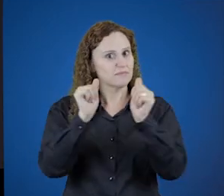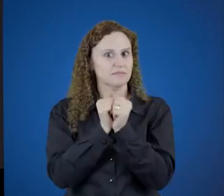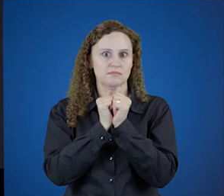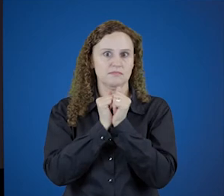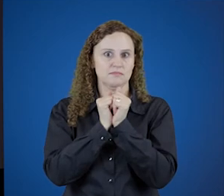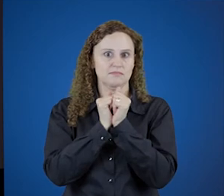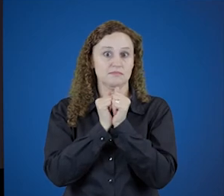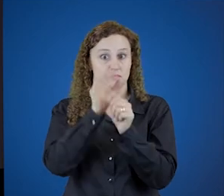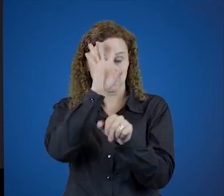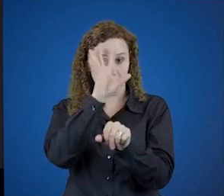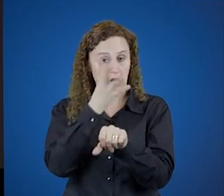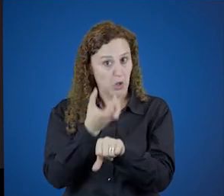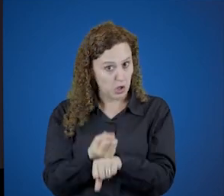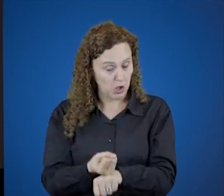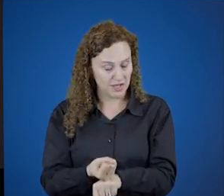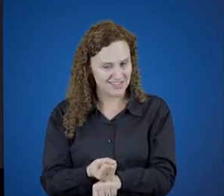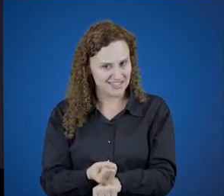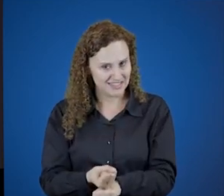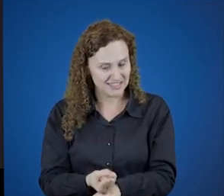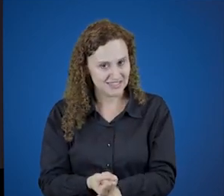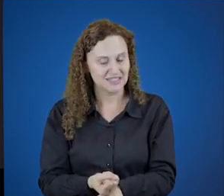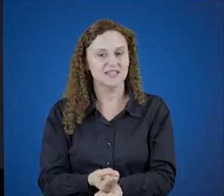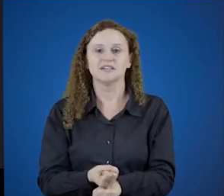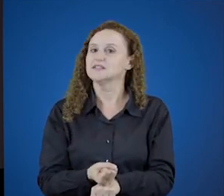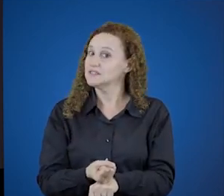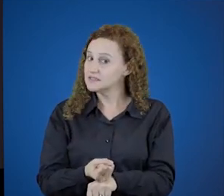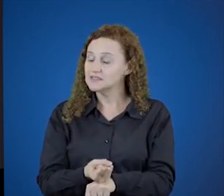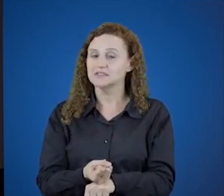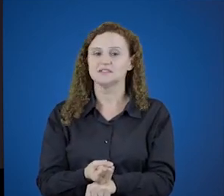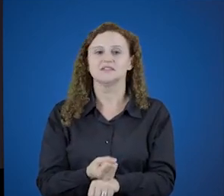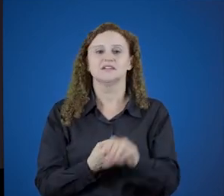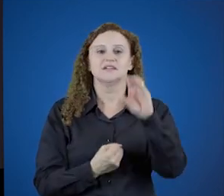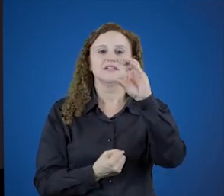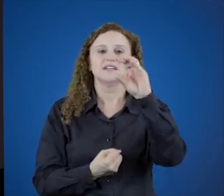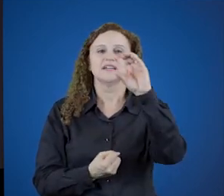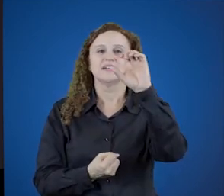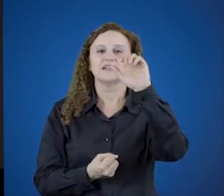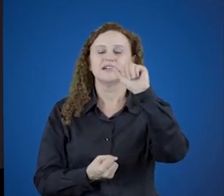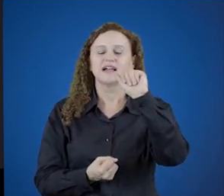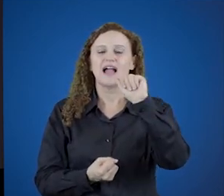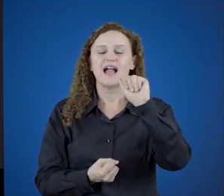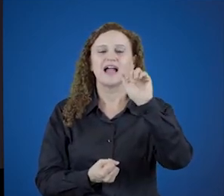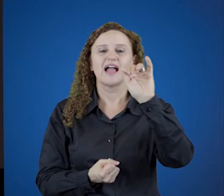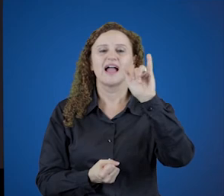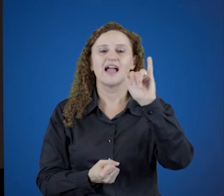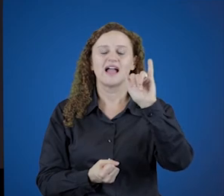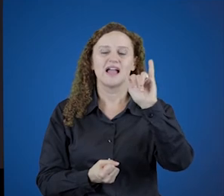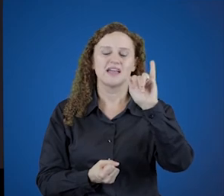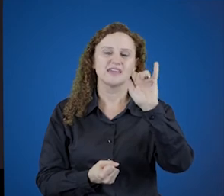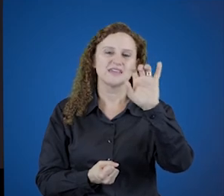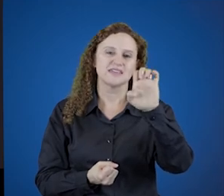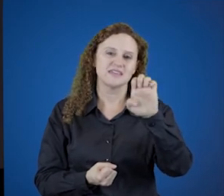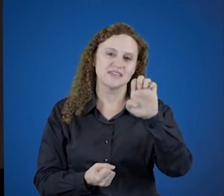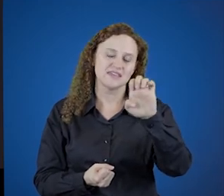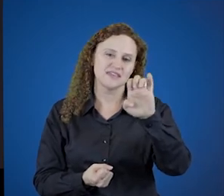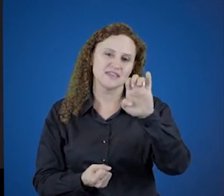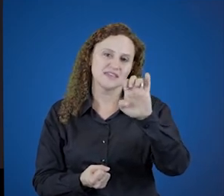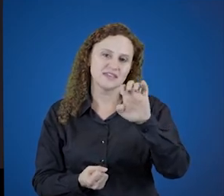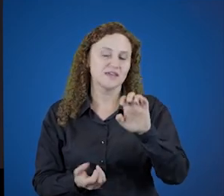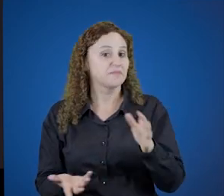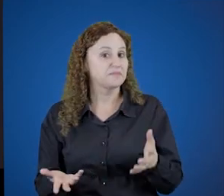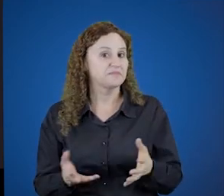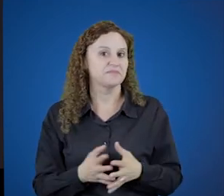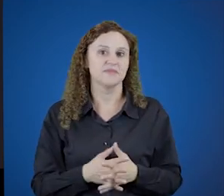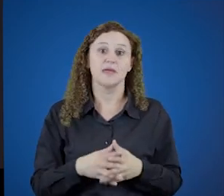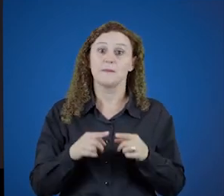em ir então pela lógica ou pela o modelo lá the Dominos seria cai e e no